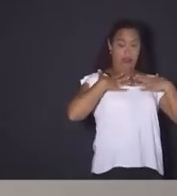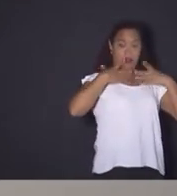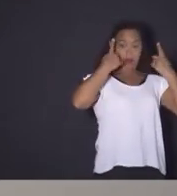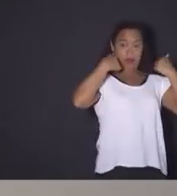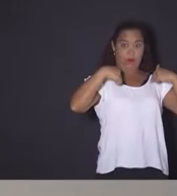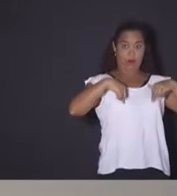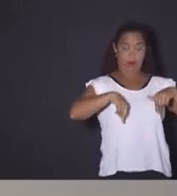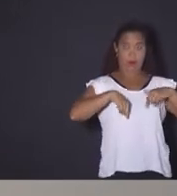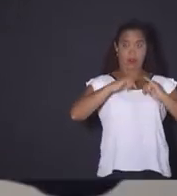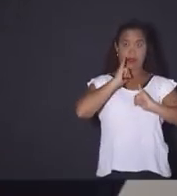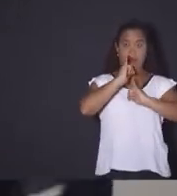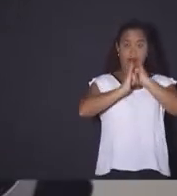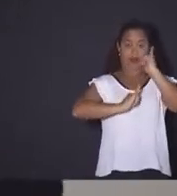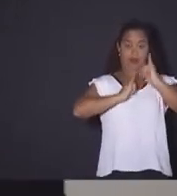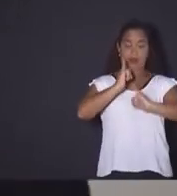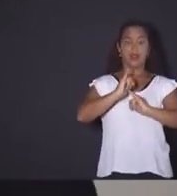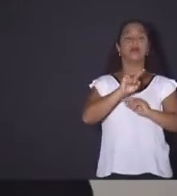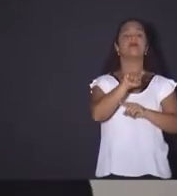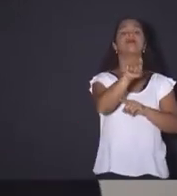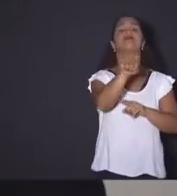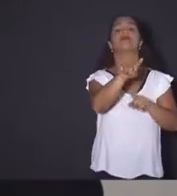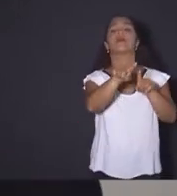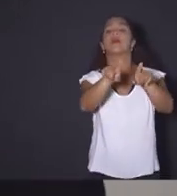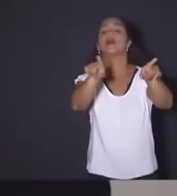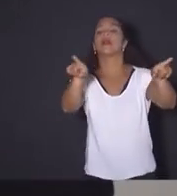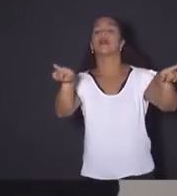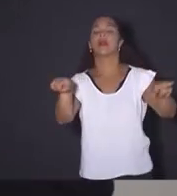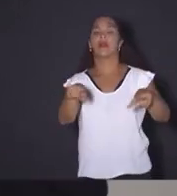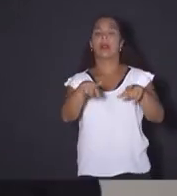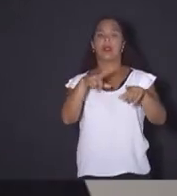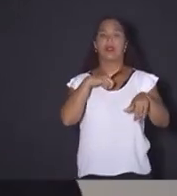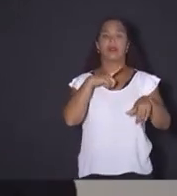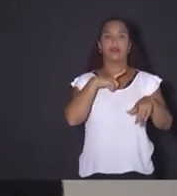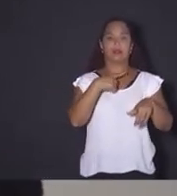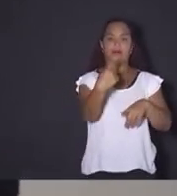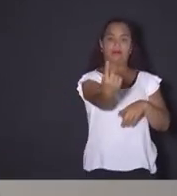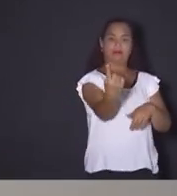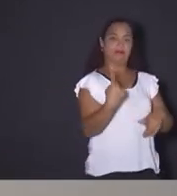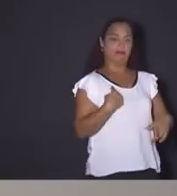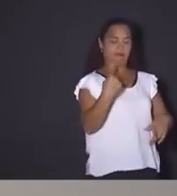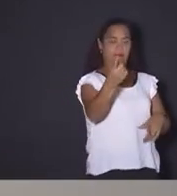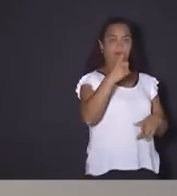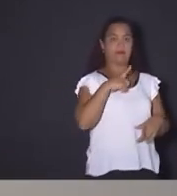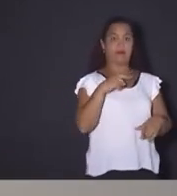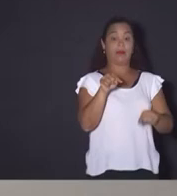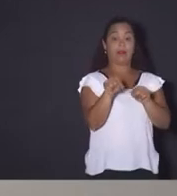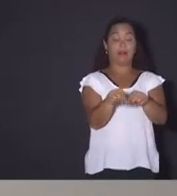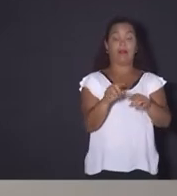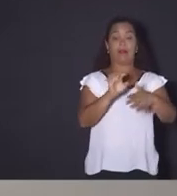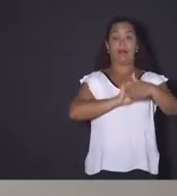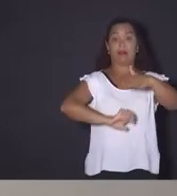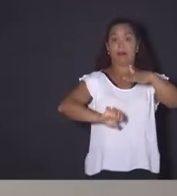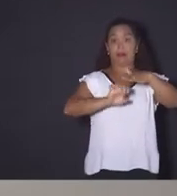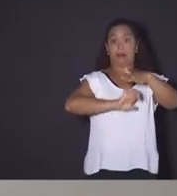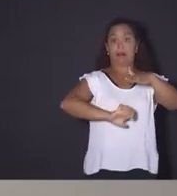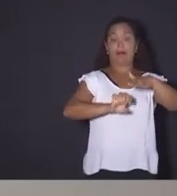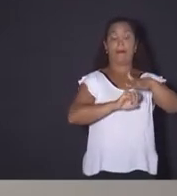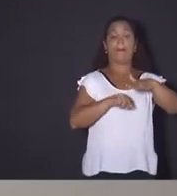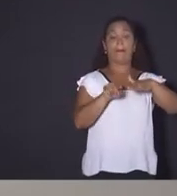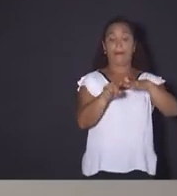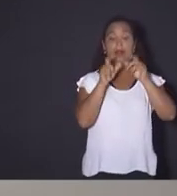eu teria empresas como Apple Music, como Spotify, entre o cineasta e o seu público, não teria empresas